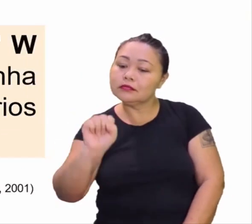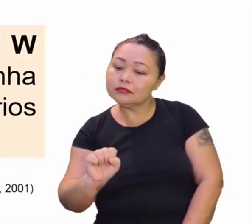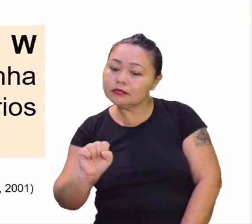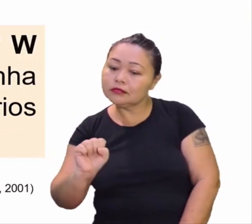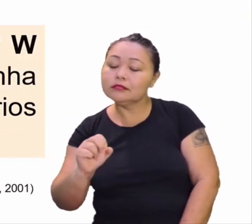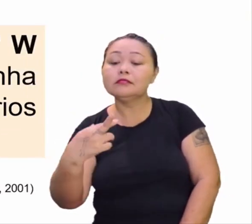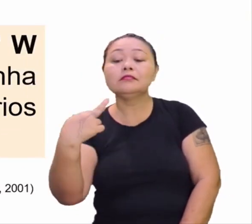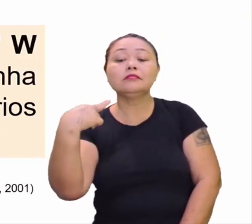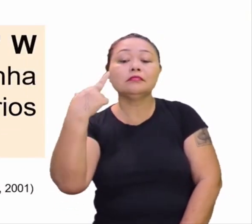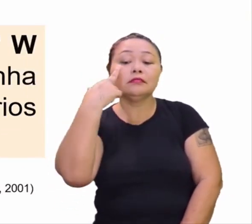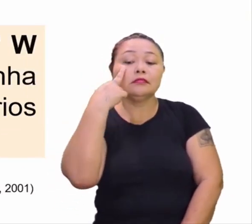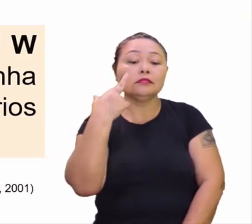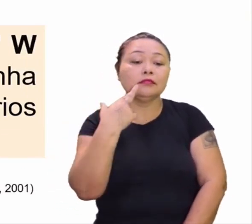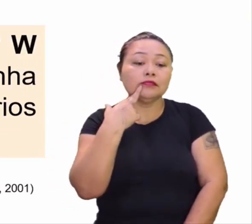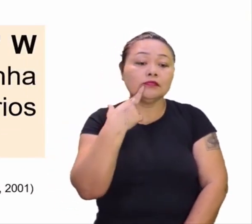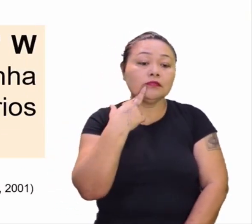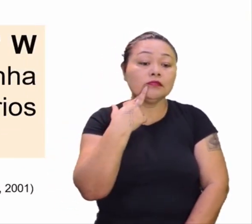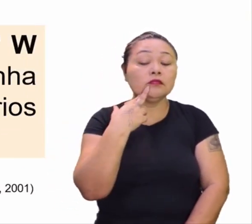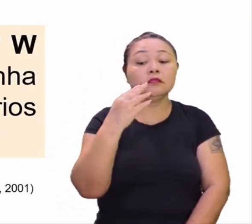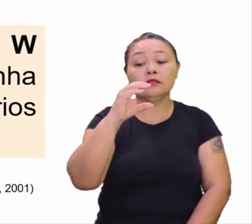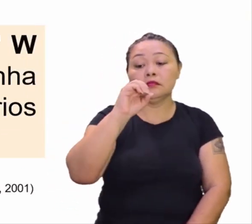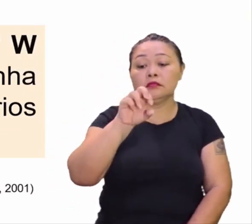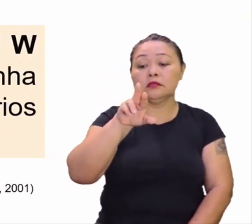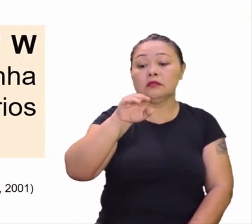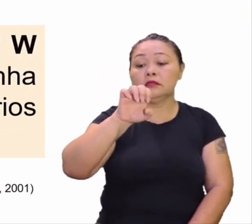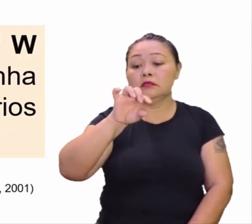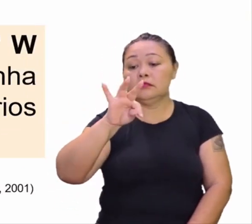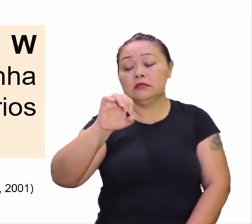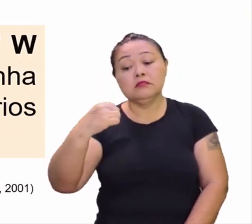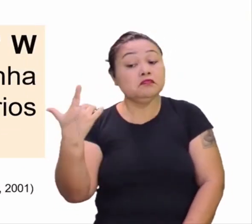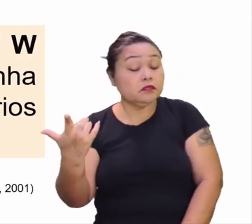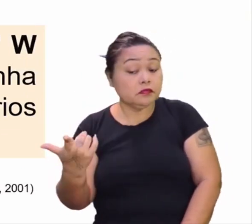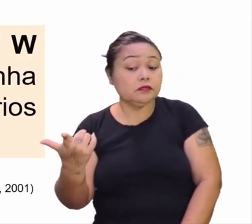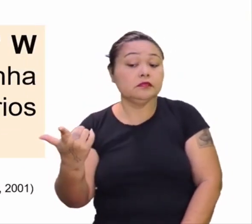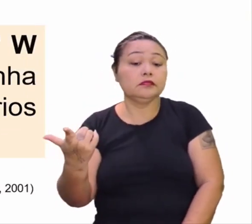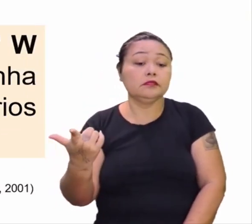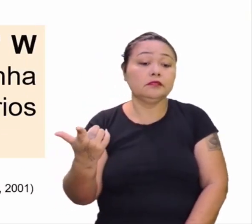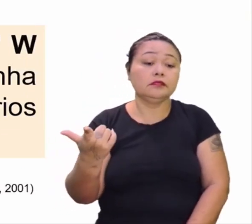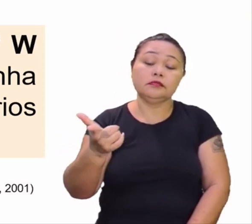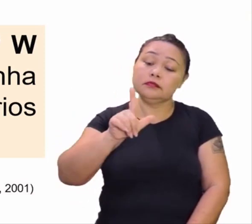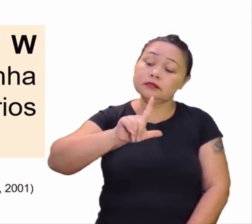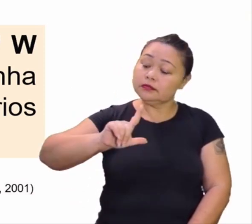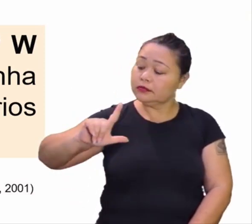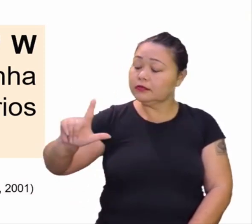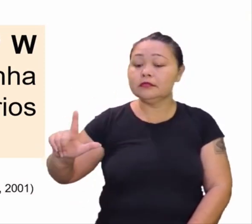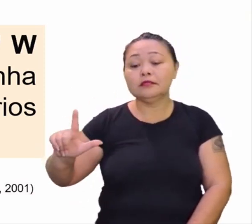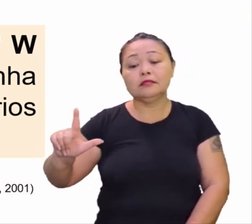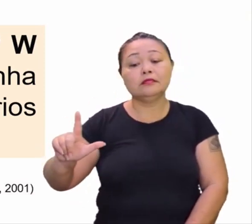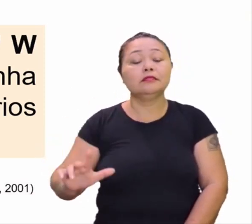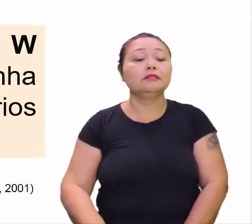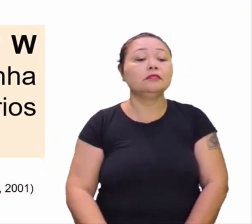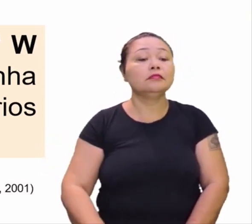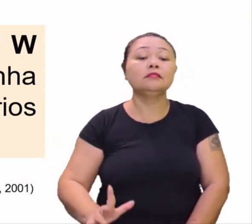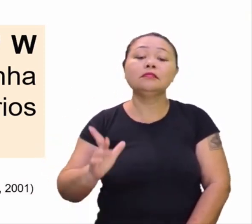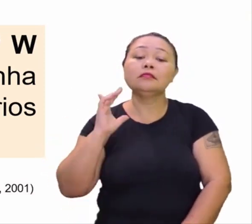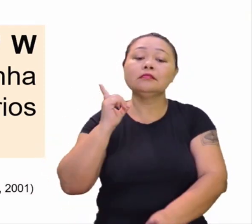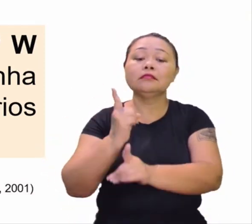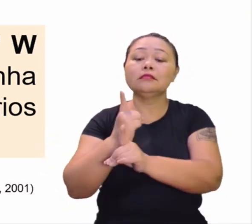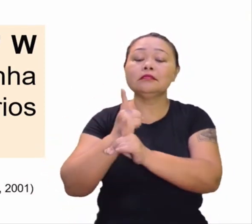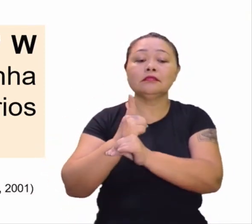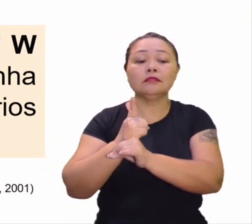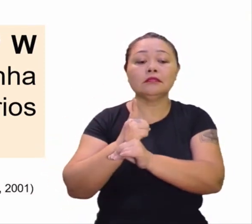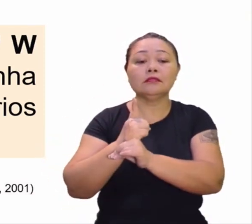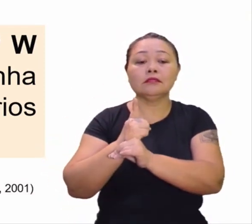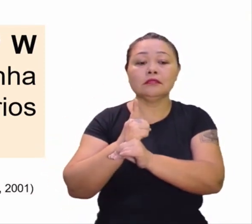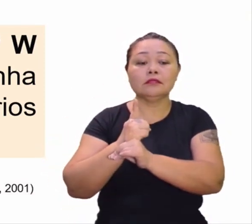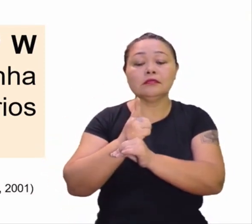Rondônia. Oriental é o mesmo que leste. Então, o que a gente vai ter no